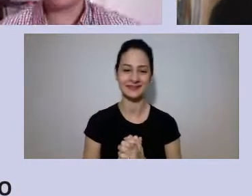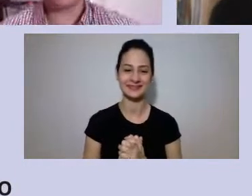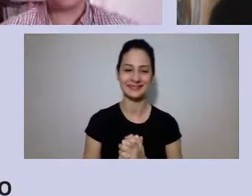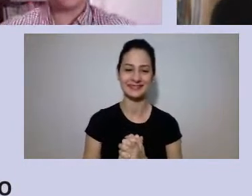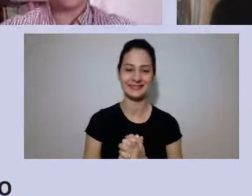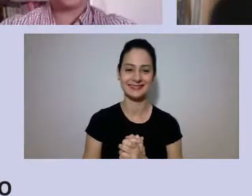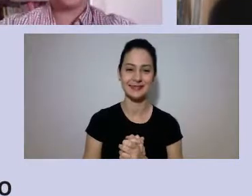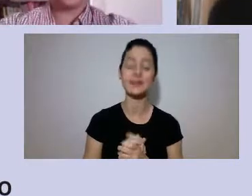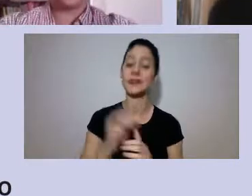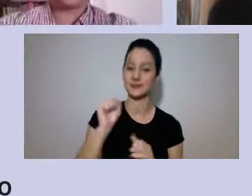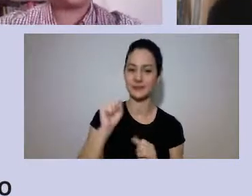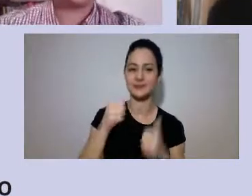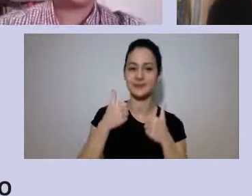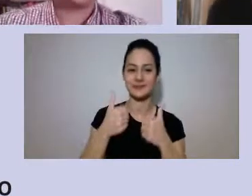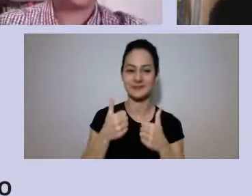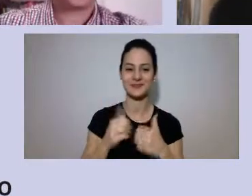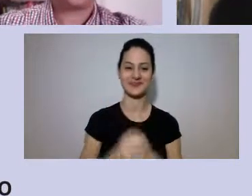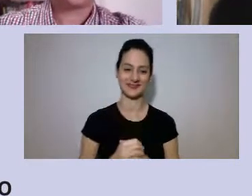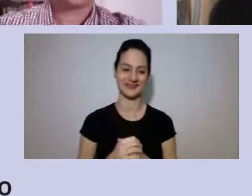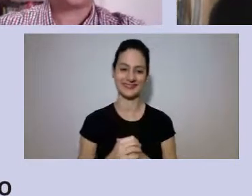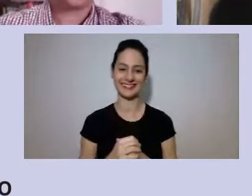Sim.